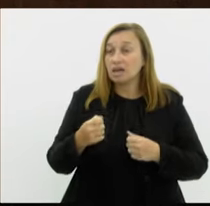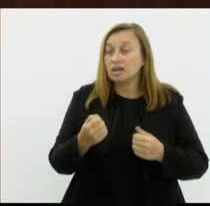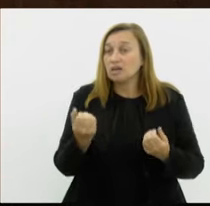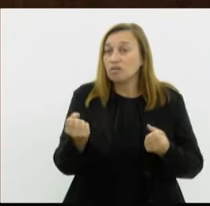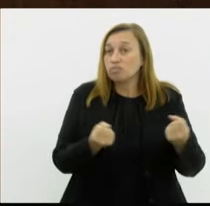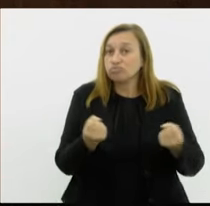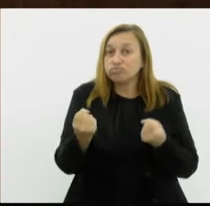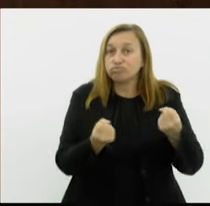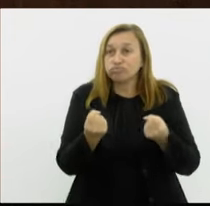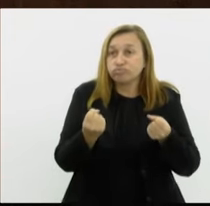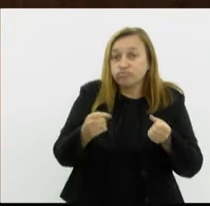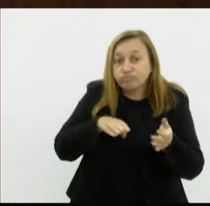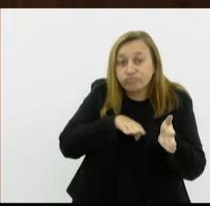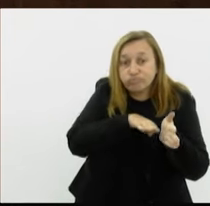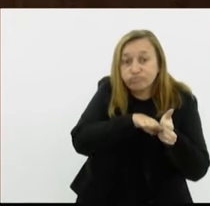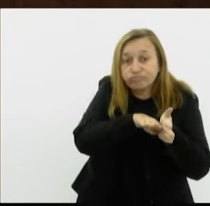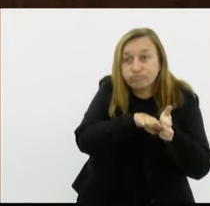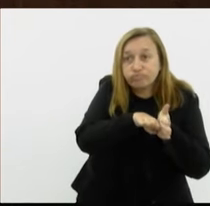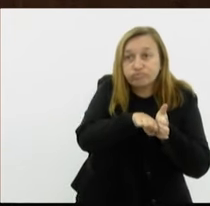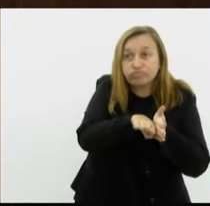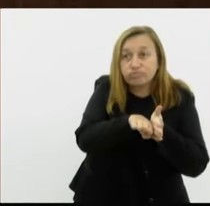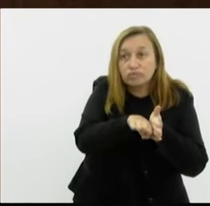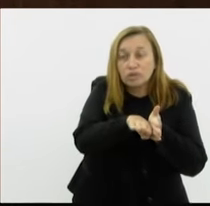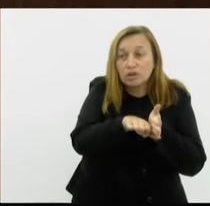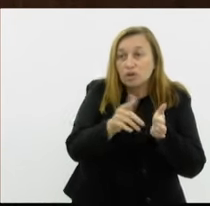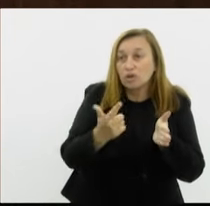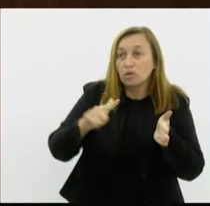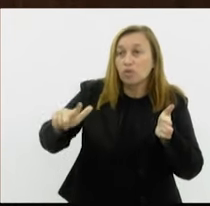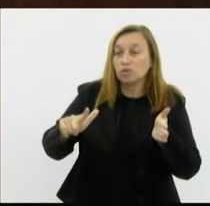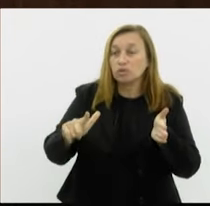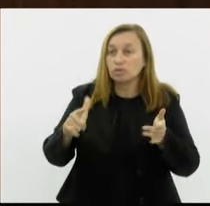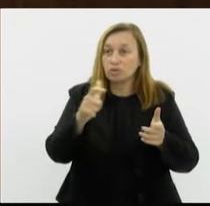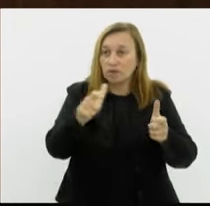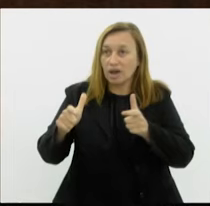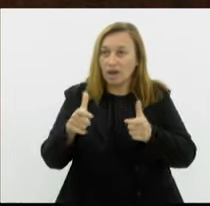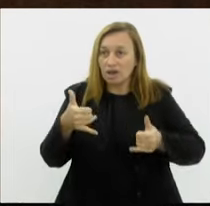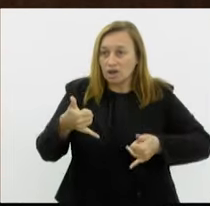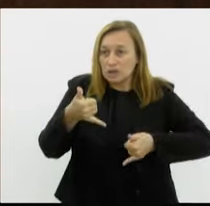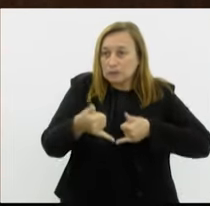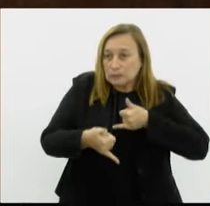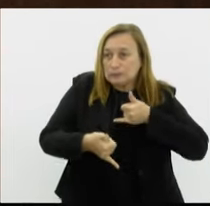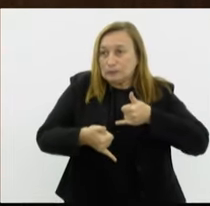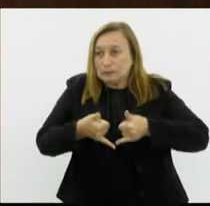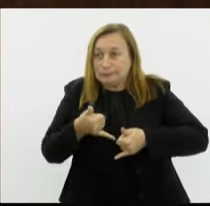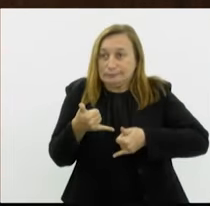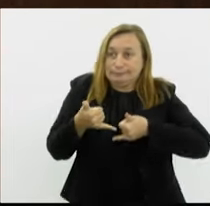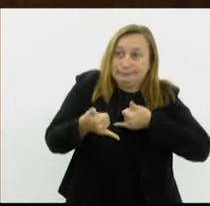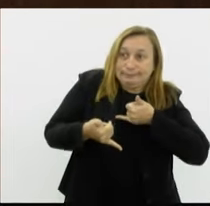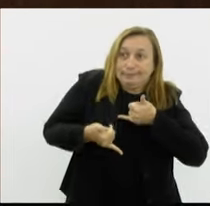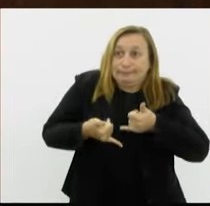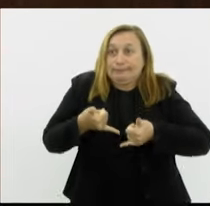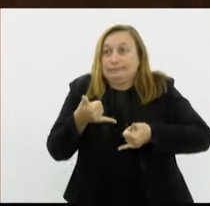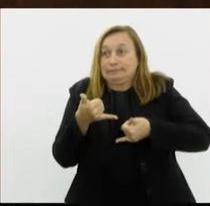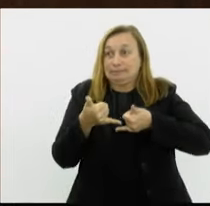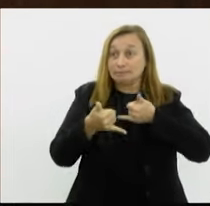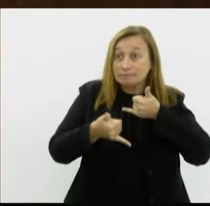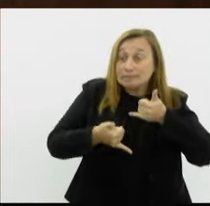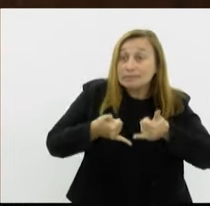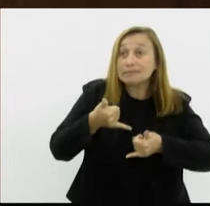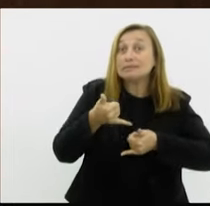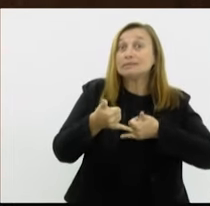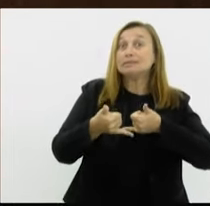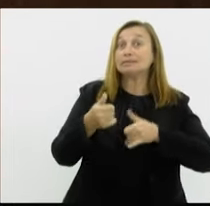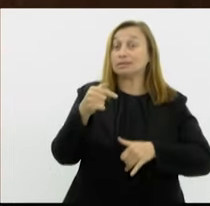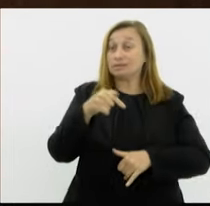andando, enganchando o nosso belíssimo salto alto nas calçadas todas perfuradas aqui do centro da